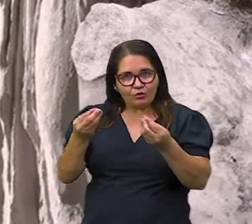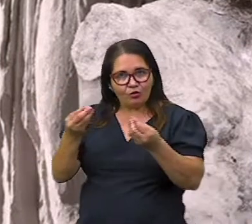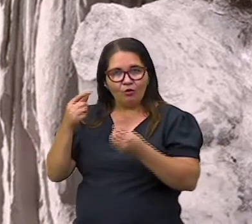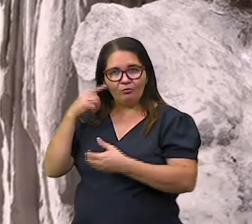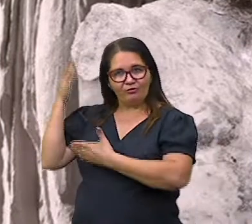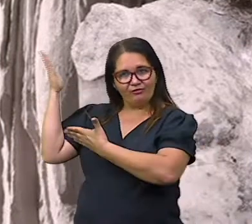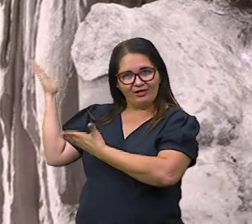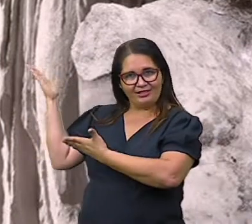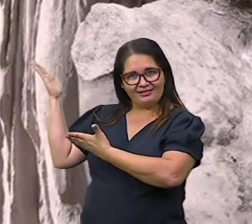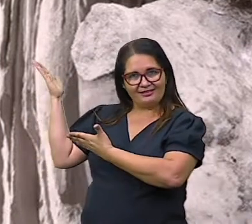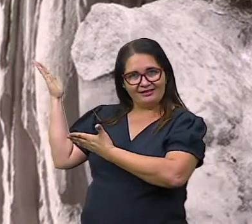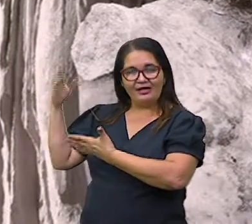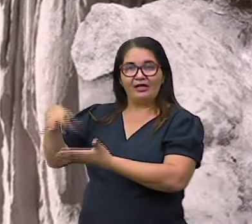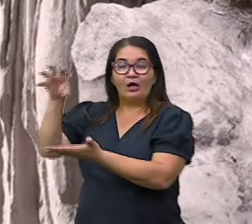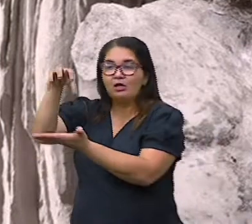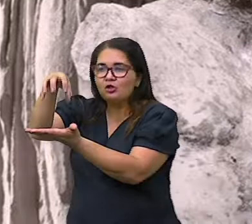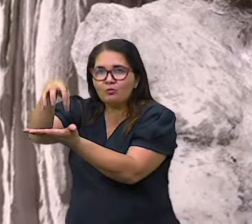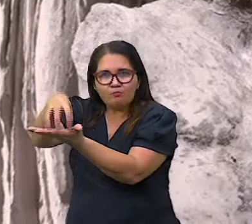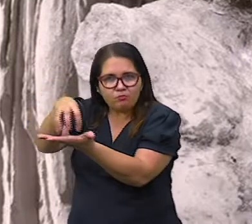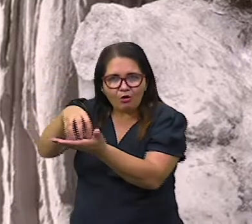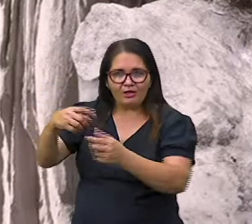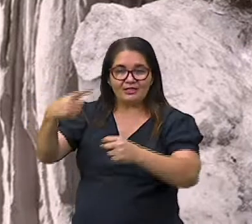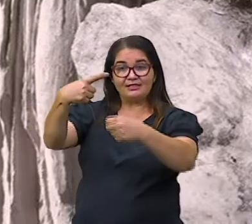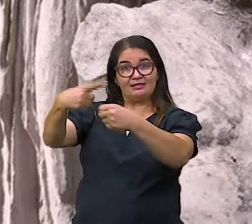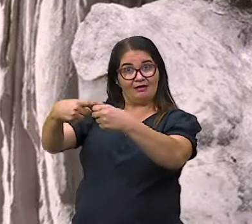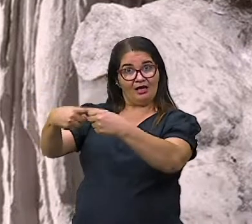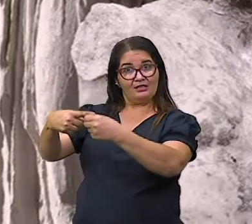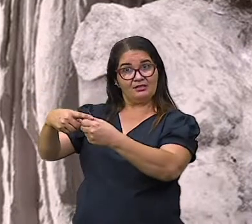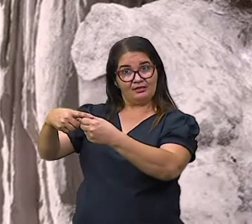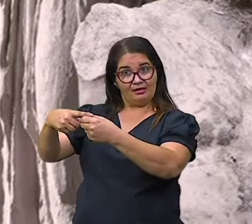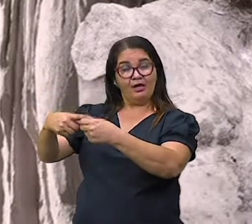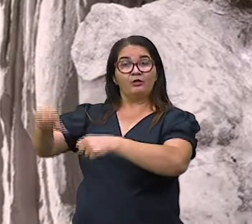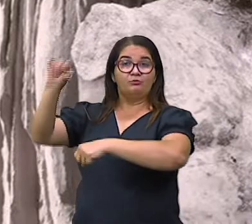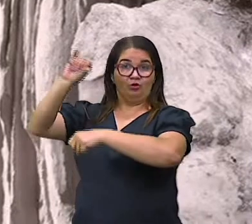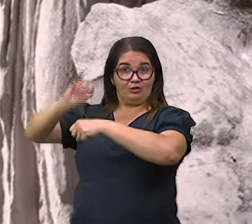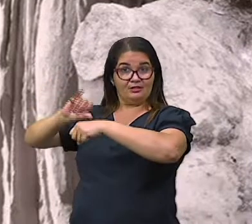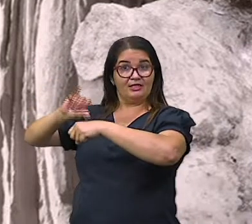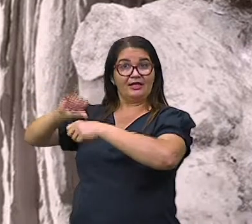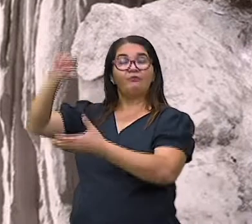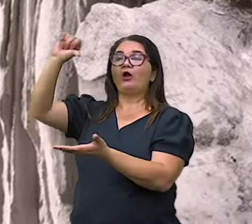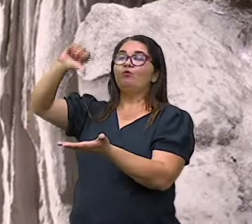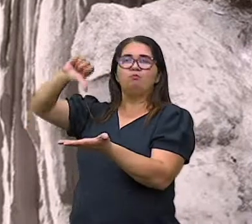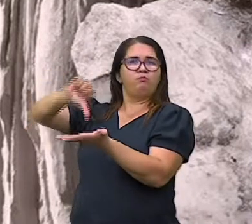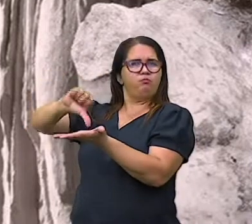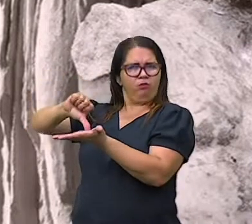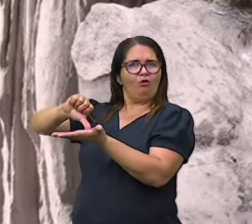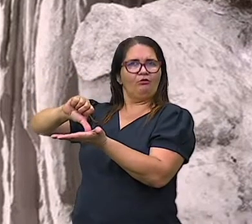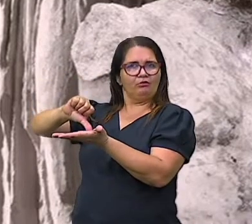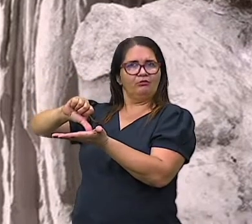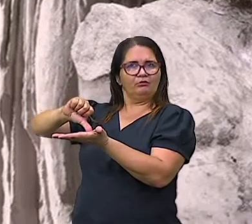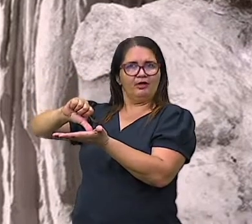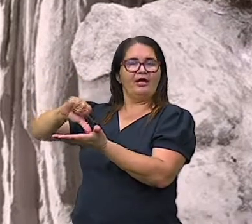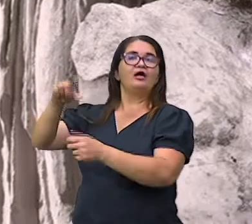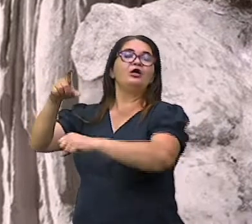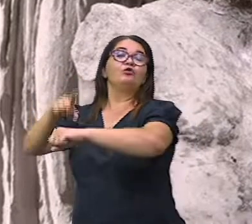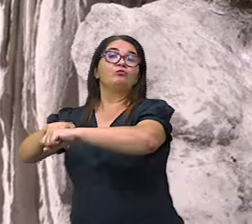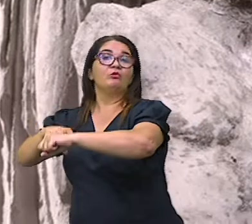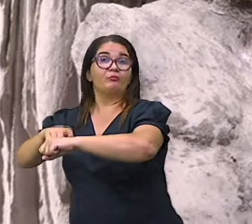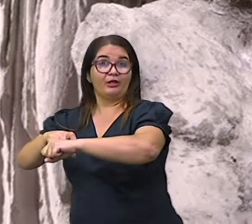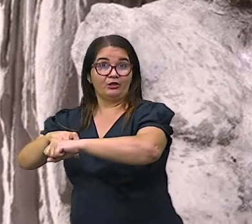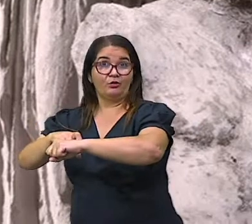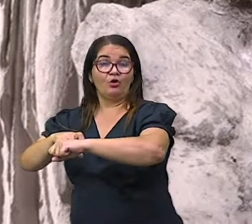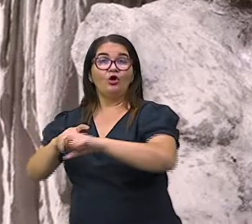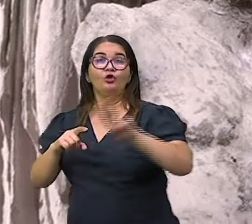e Esparta. Os gregos legaram à humanidade uma série de contribuições significativas